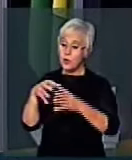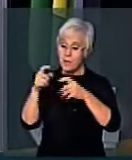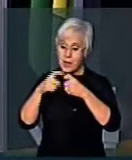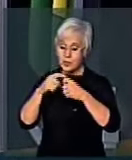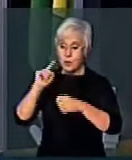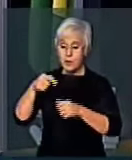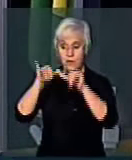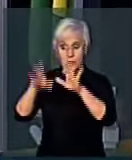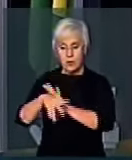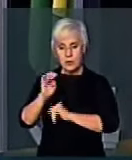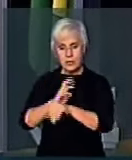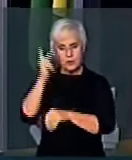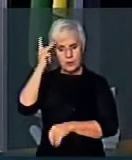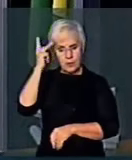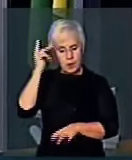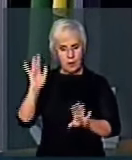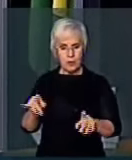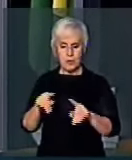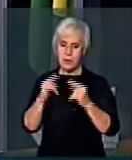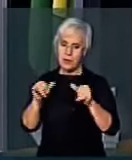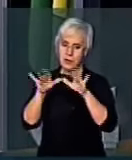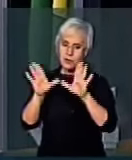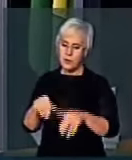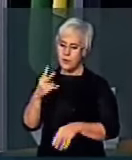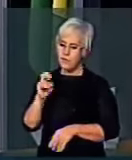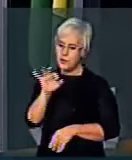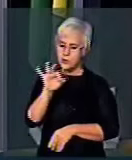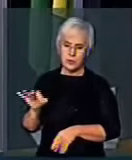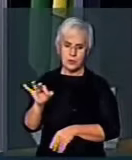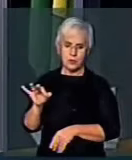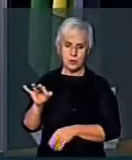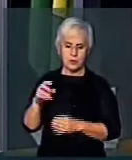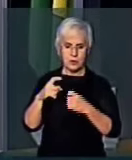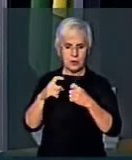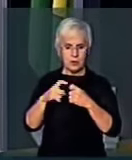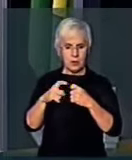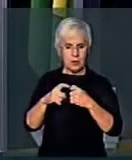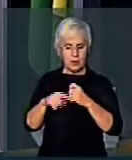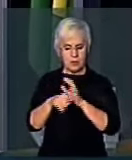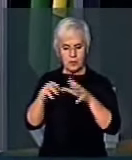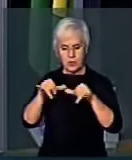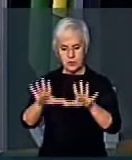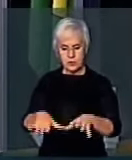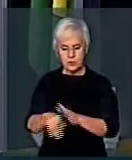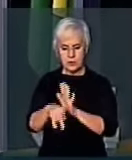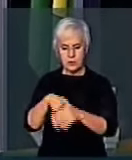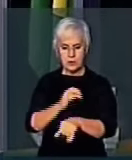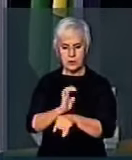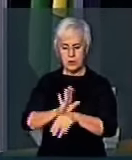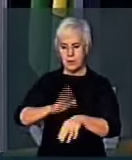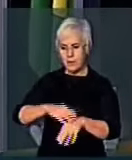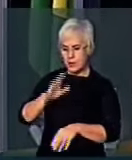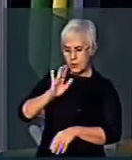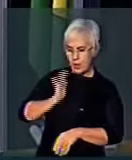governo fala que o PSDB é o governo de ricos, mas deixou 25% dos médicos nesta leva exatamente para o estado mais